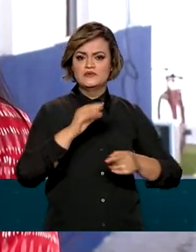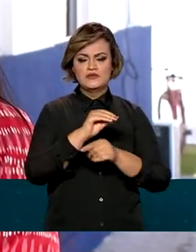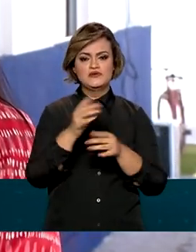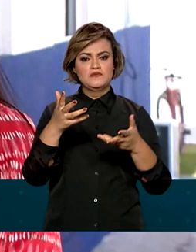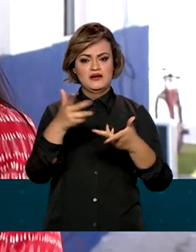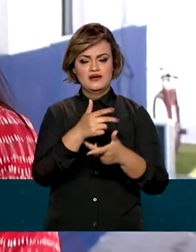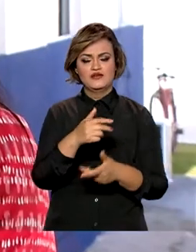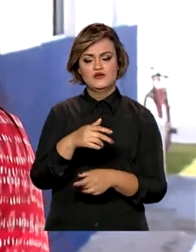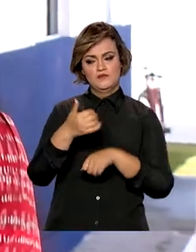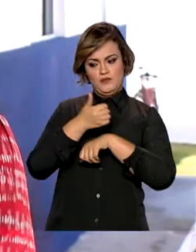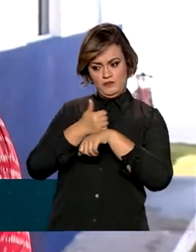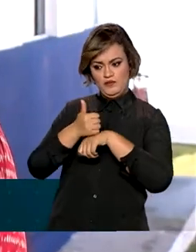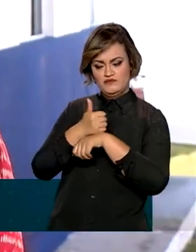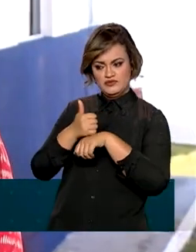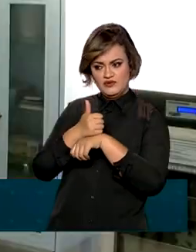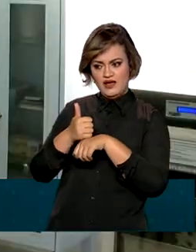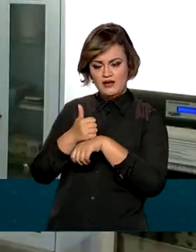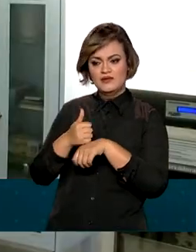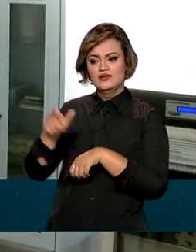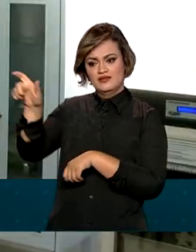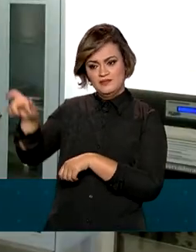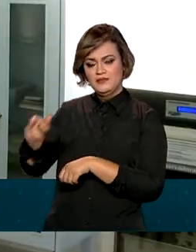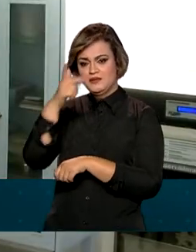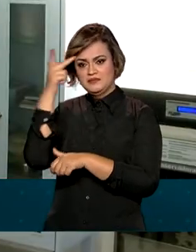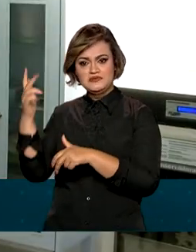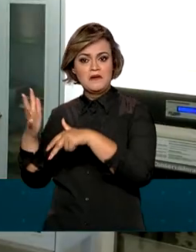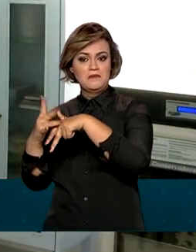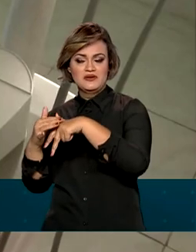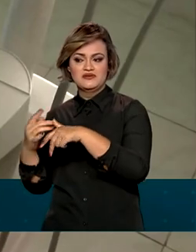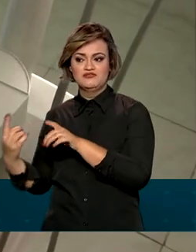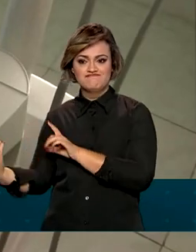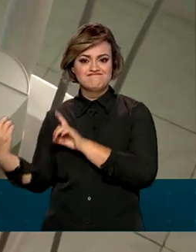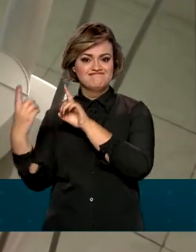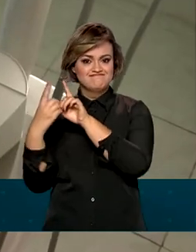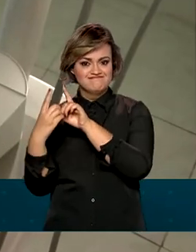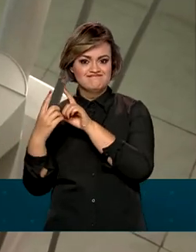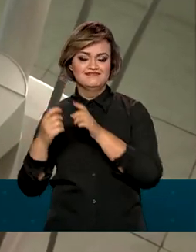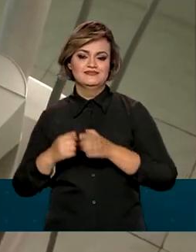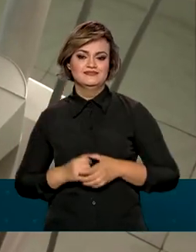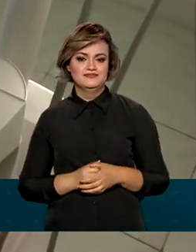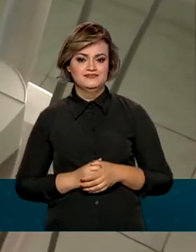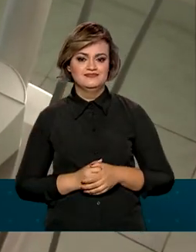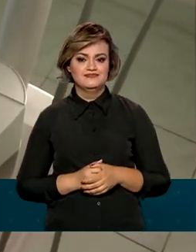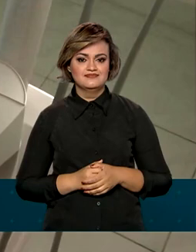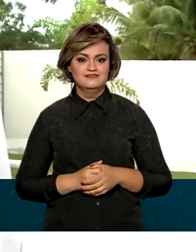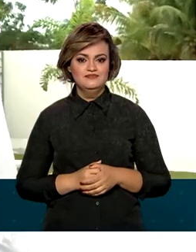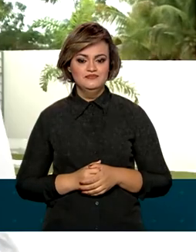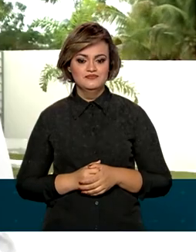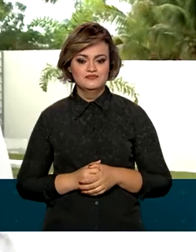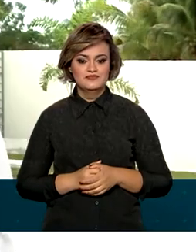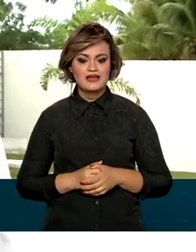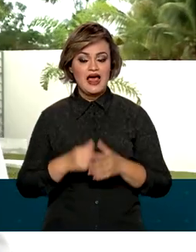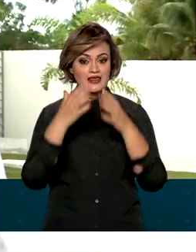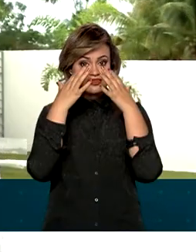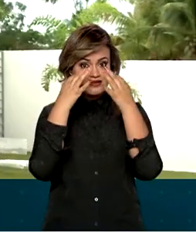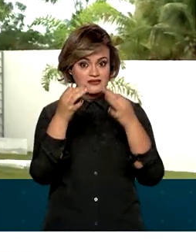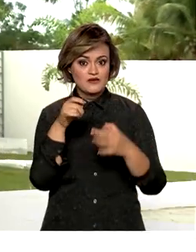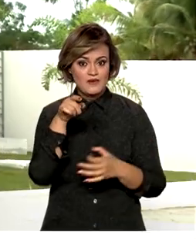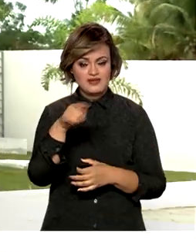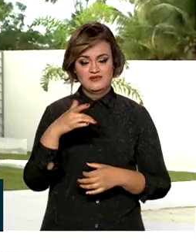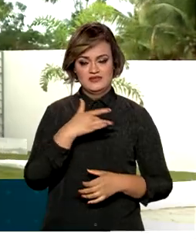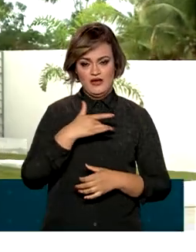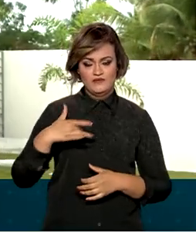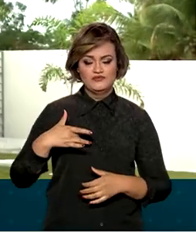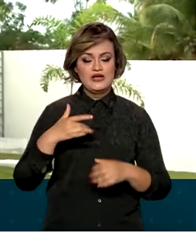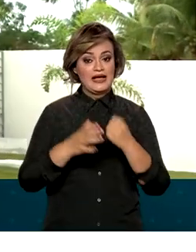tanto para o prestador que está aqui, o colaborador, e também para quem está usando do serviço, né? A atenção primária à saúde